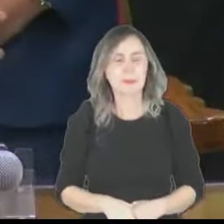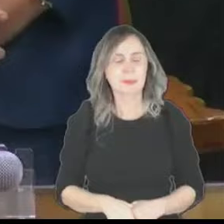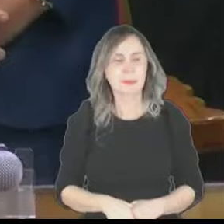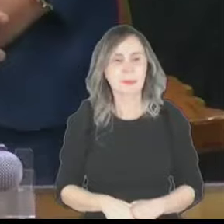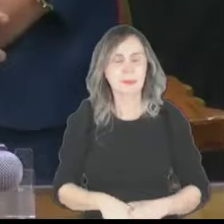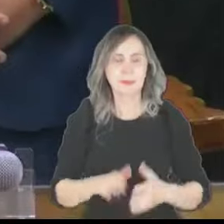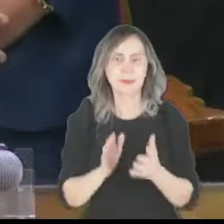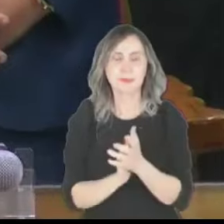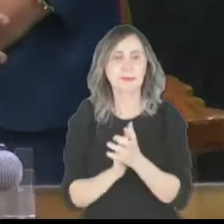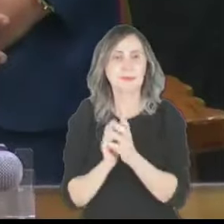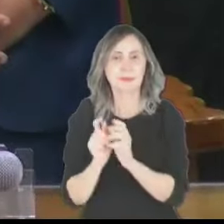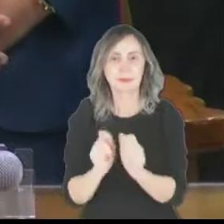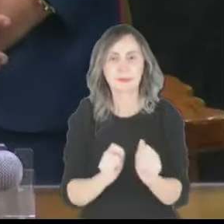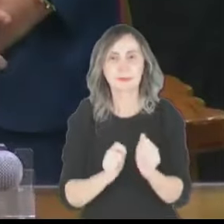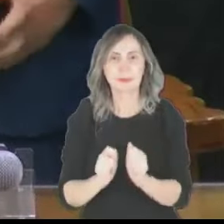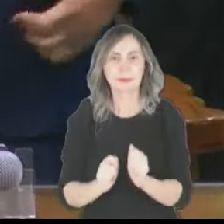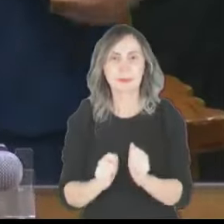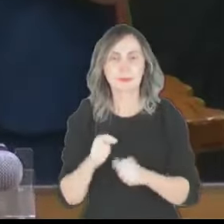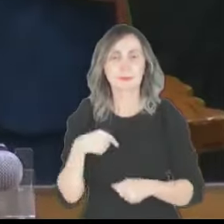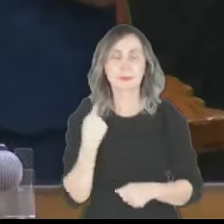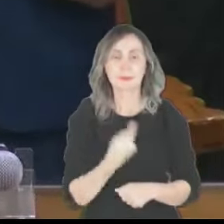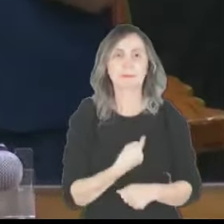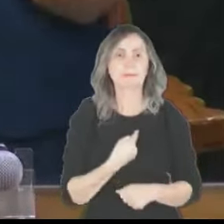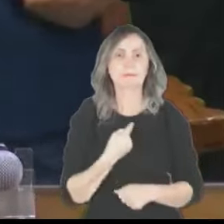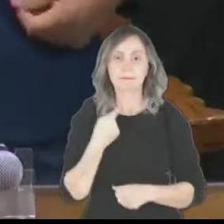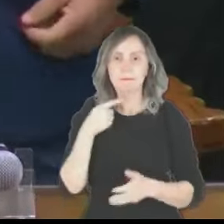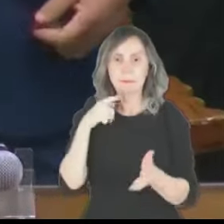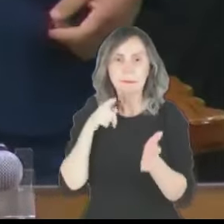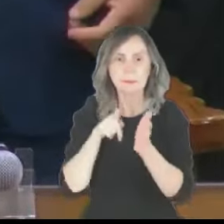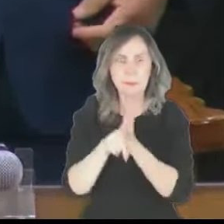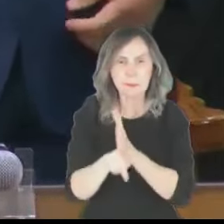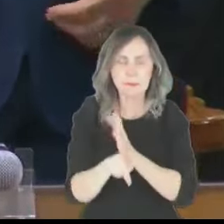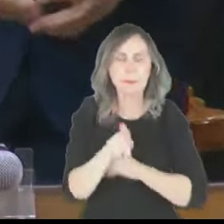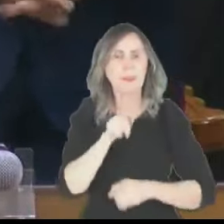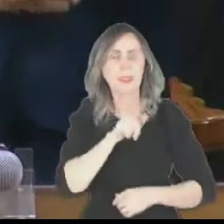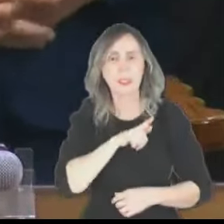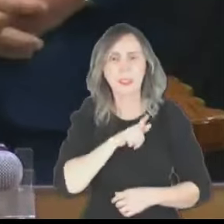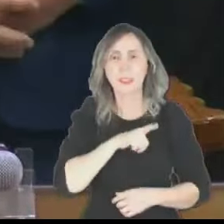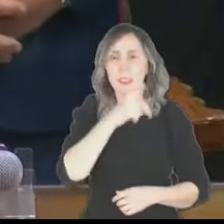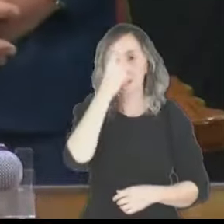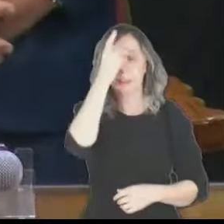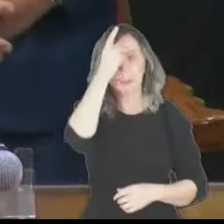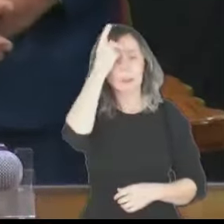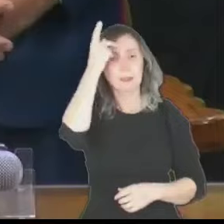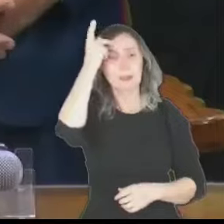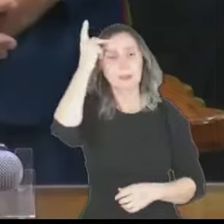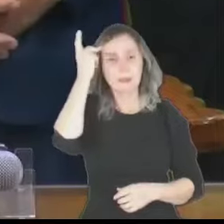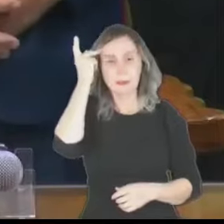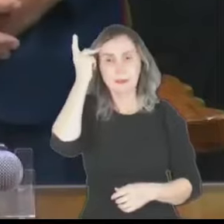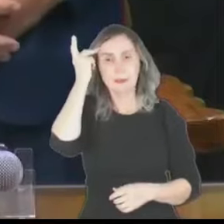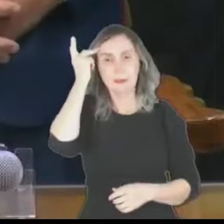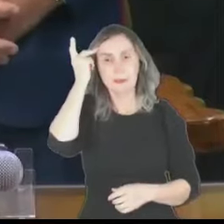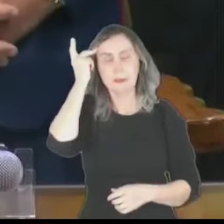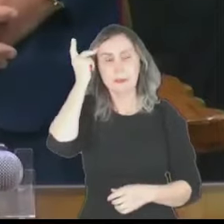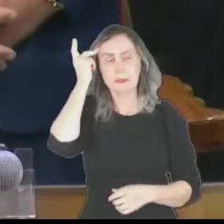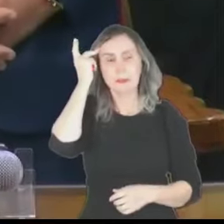Aleluia Nós queremos Perguntar Se tem Entre nós Alguém Que ainda